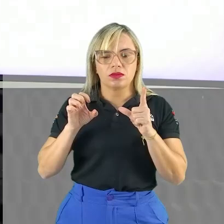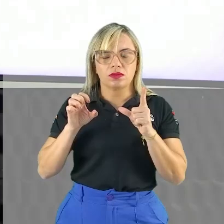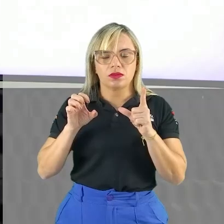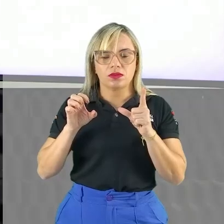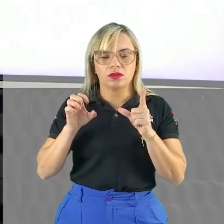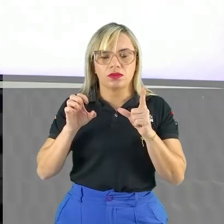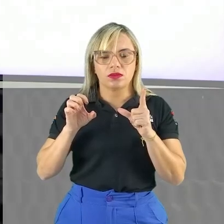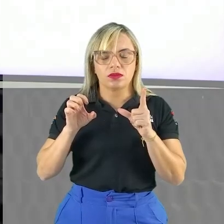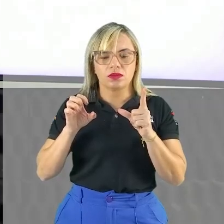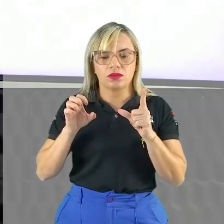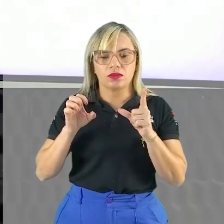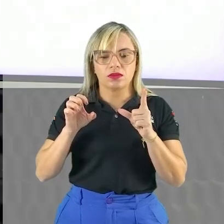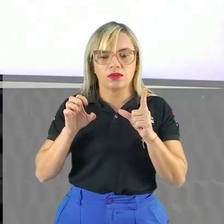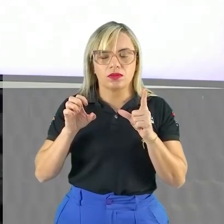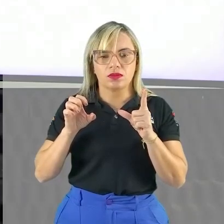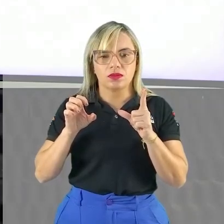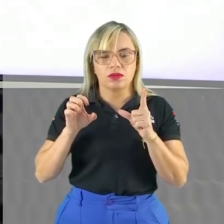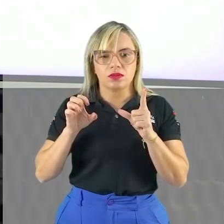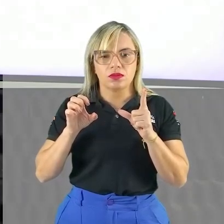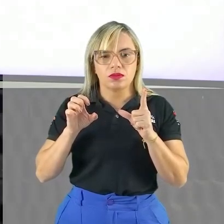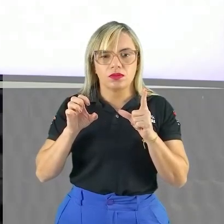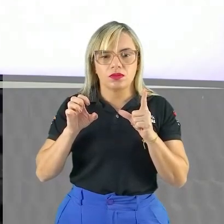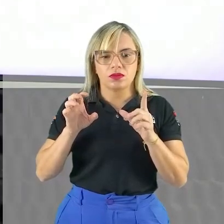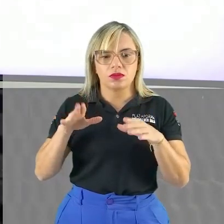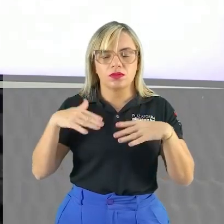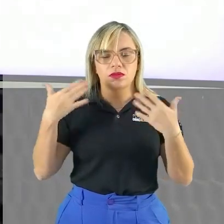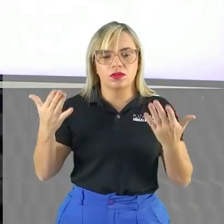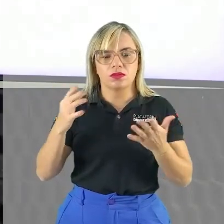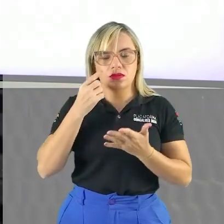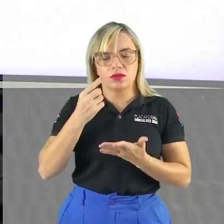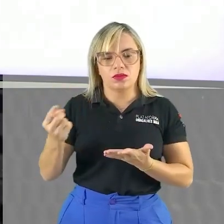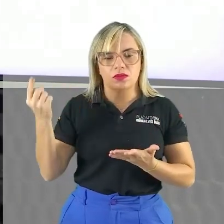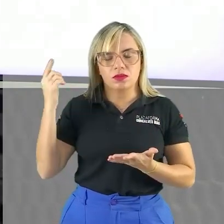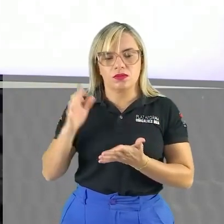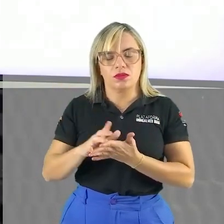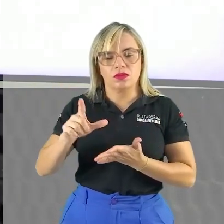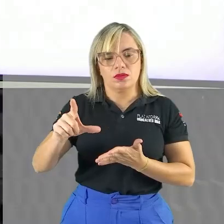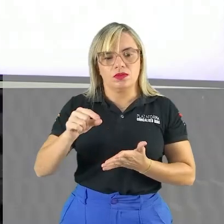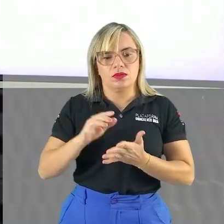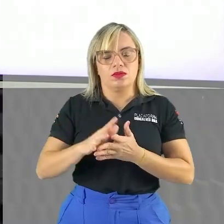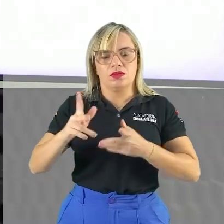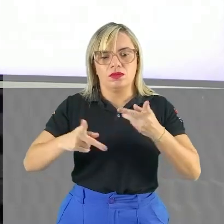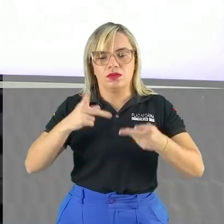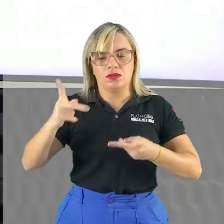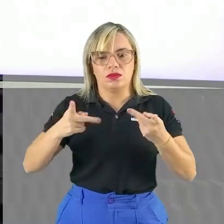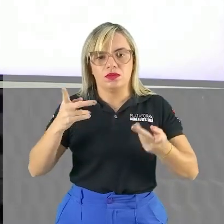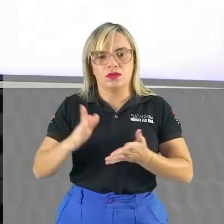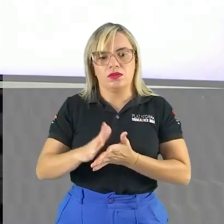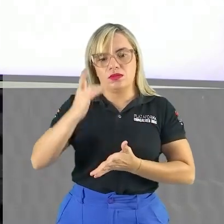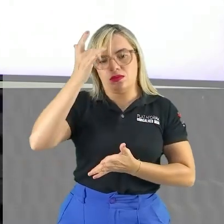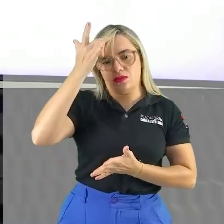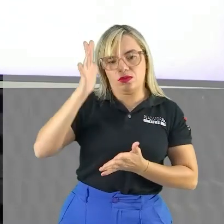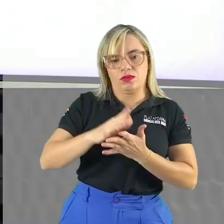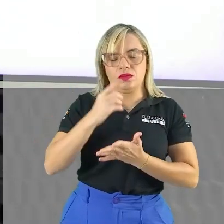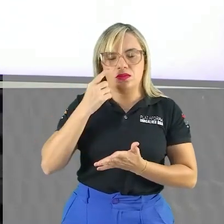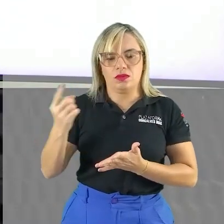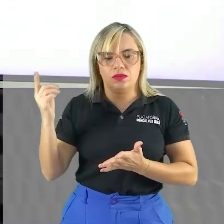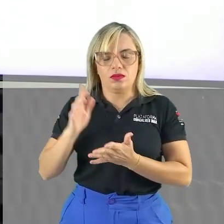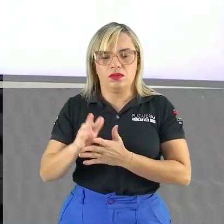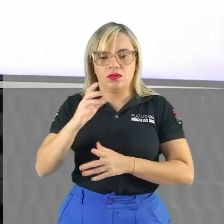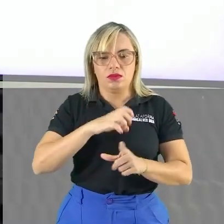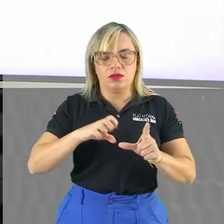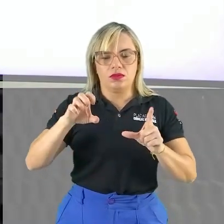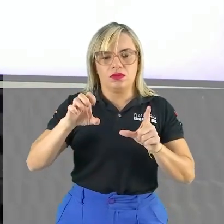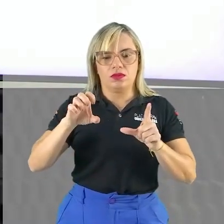que resultou na expulsão dessa ordem religiosa. Então, gente, a alternativa aí eu já falei e ficou bem fácil, que é a letra